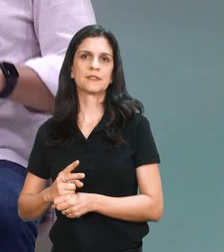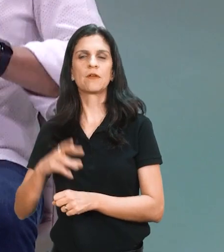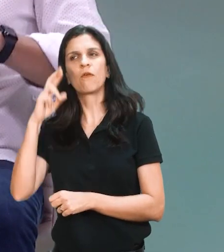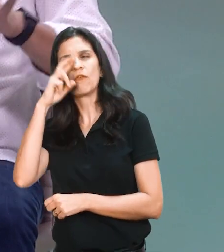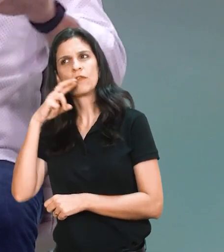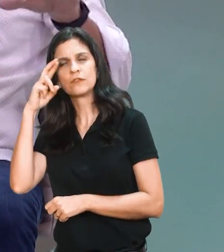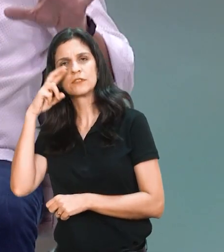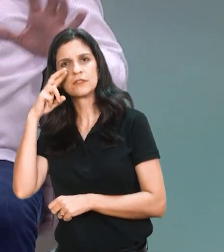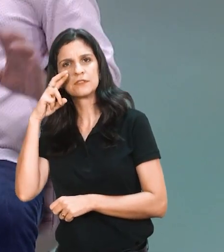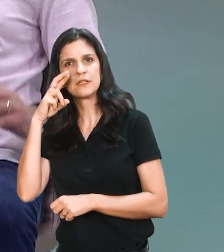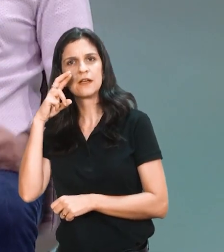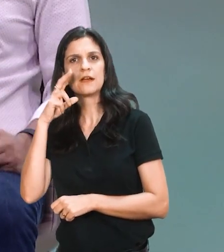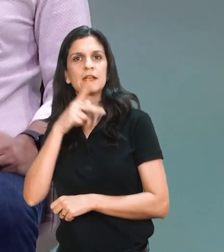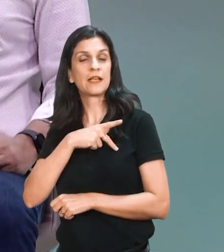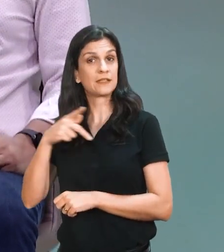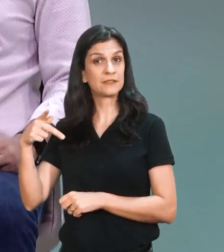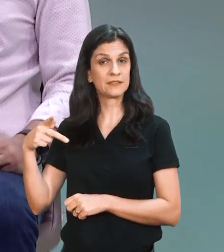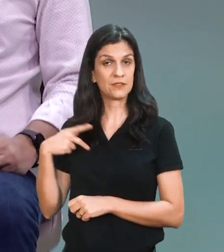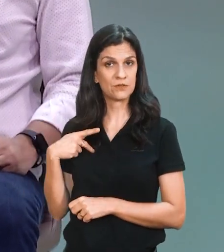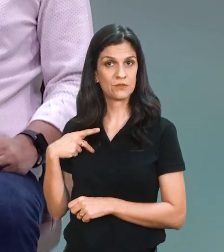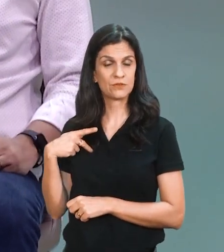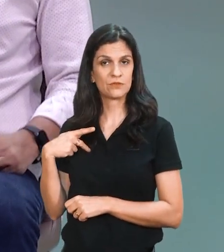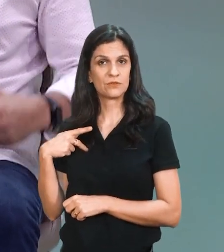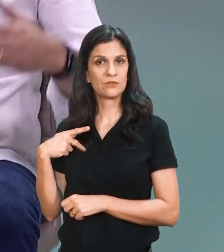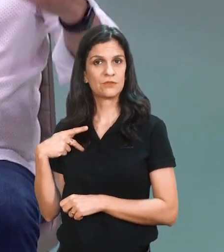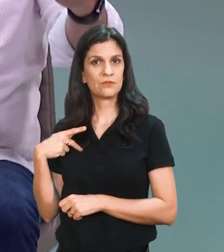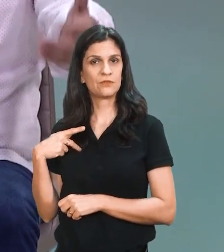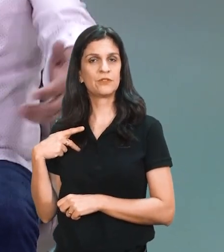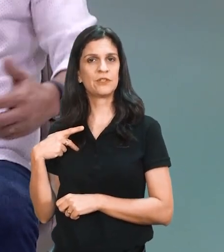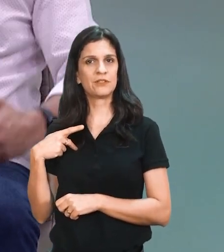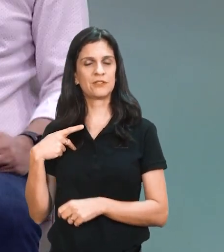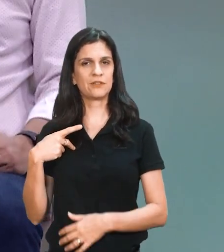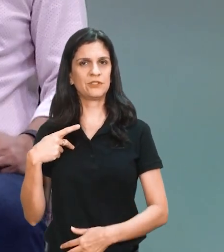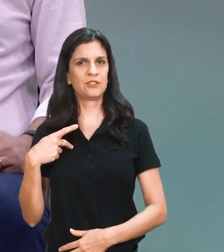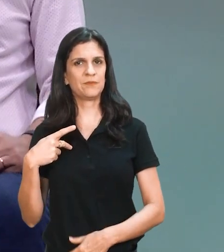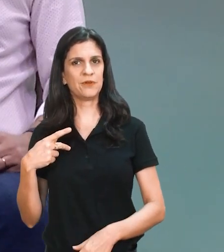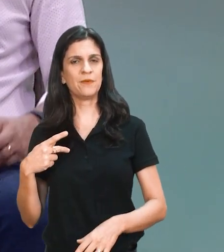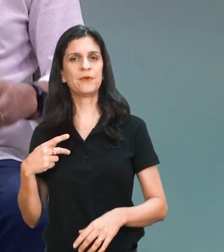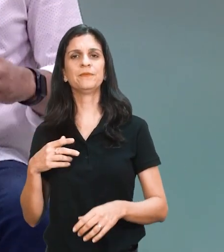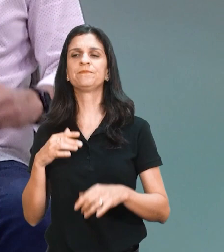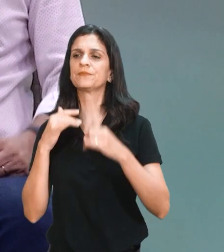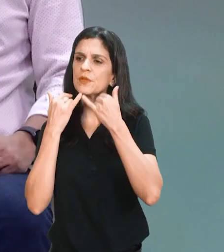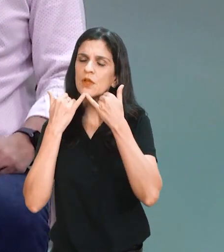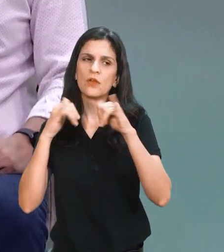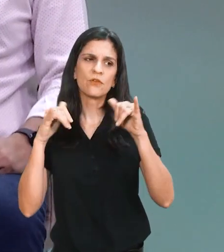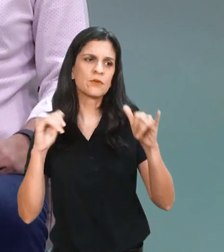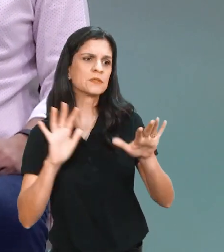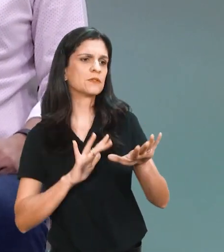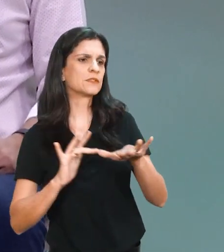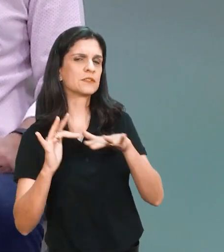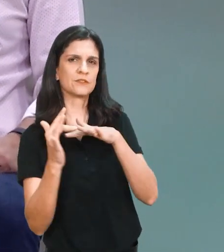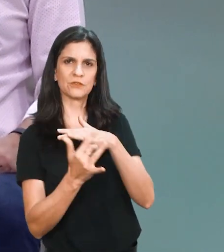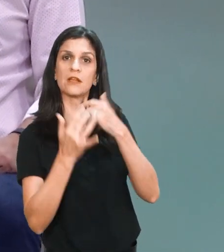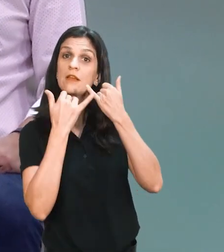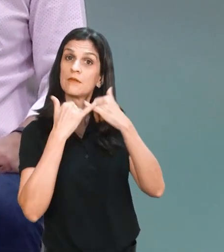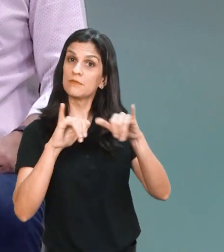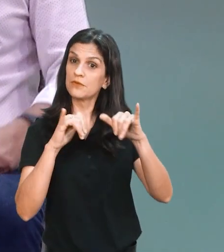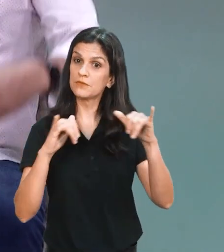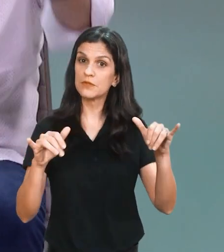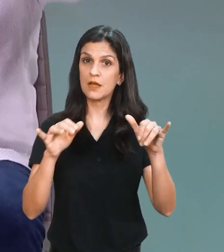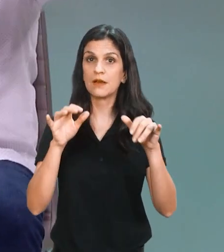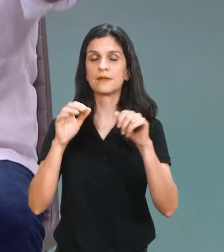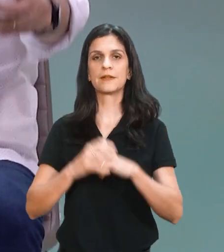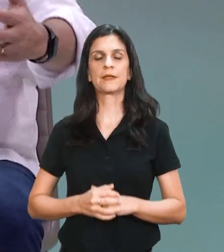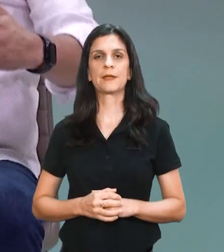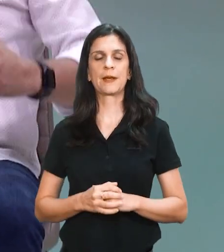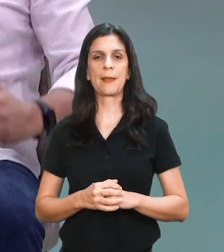de fiscalização nas unidades de saúde. Toda semana sai nas minhas redes sociais o que está acontecendo nas unidades de saúde,